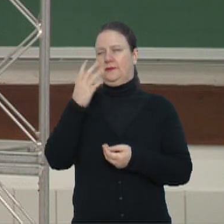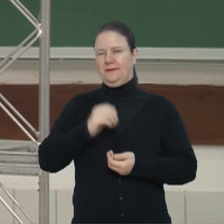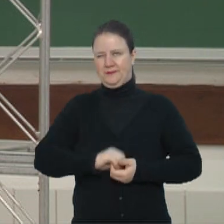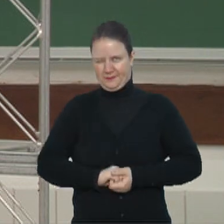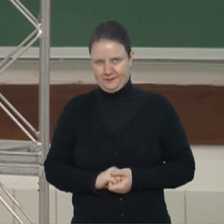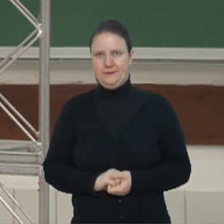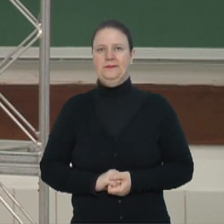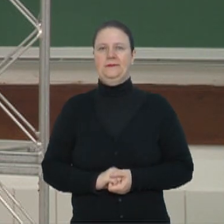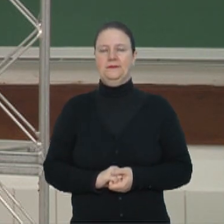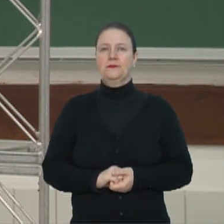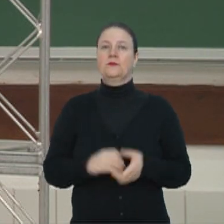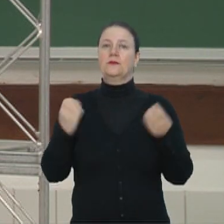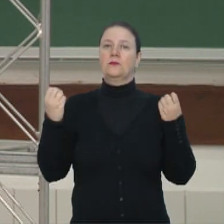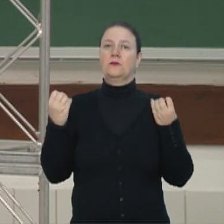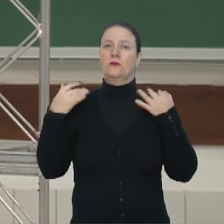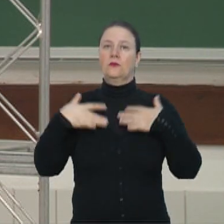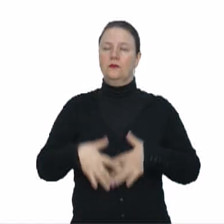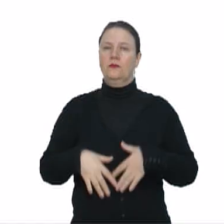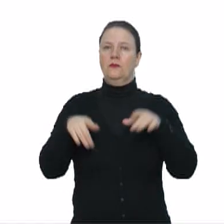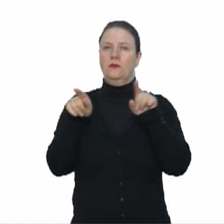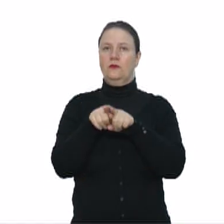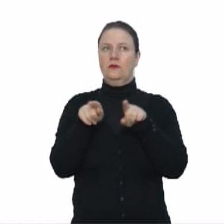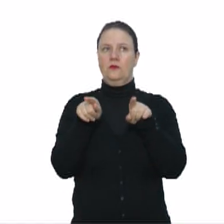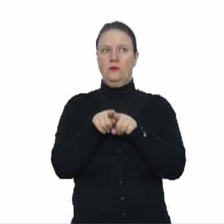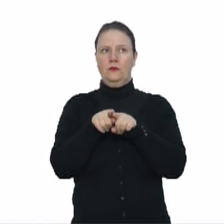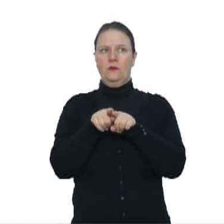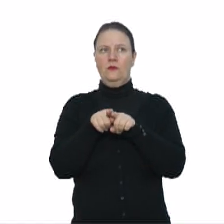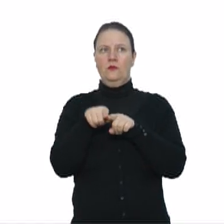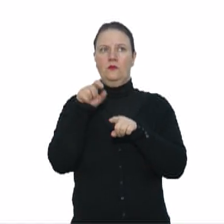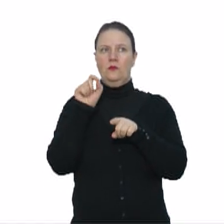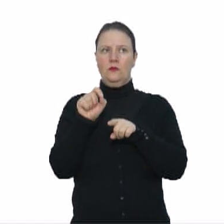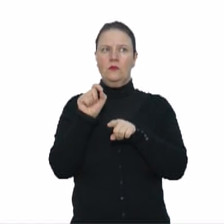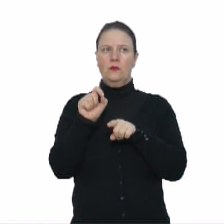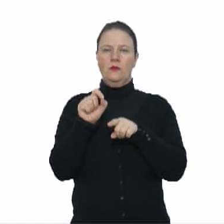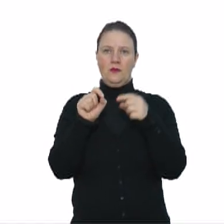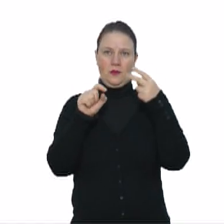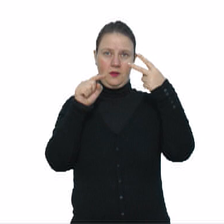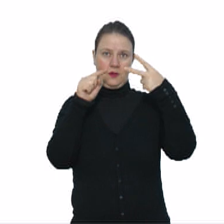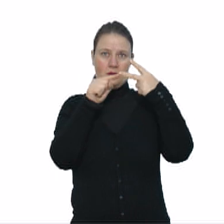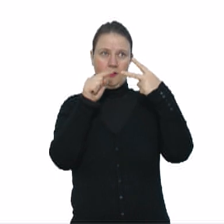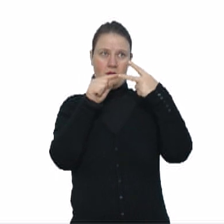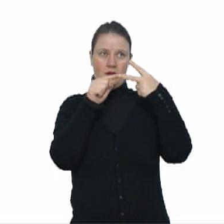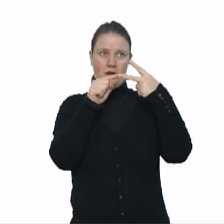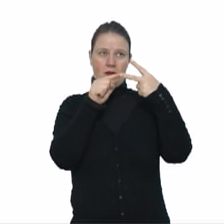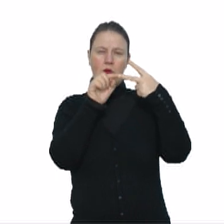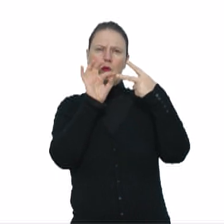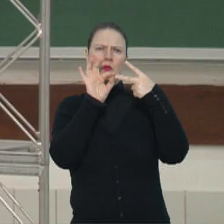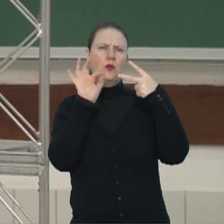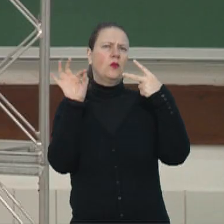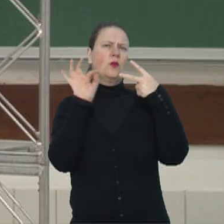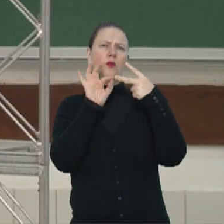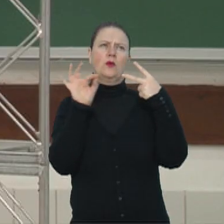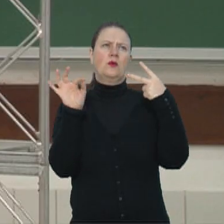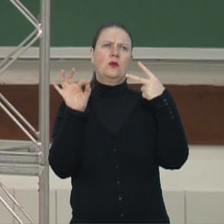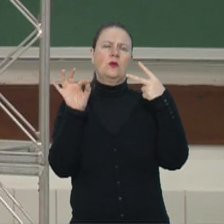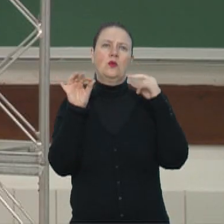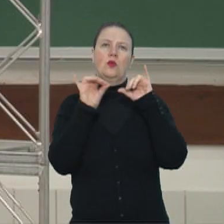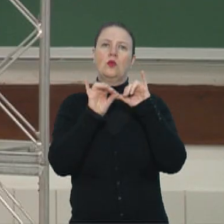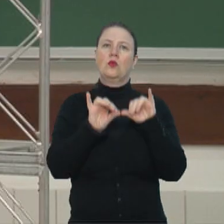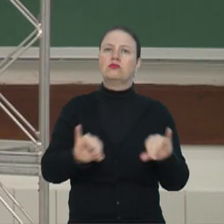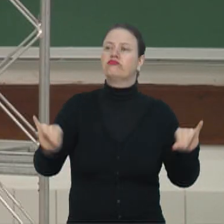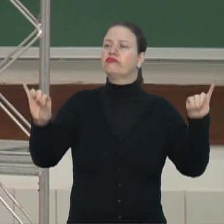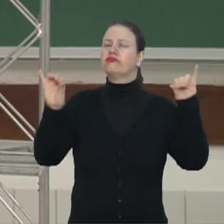hoje. Vamos falar também sobre advertisement. Lembram o que é isso? Advertisement são os